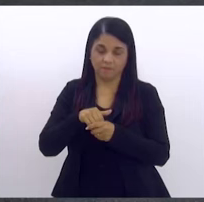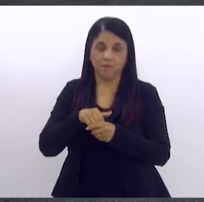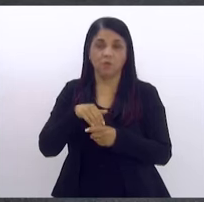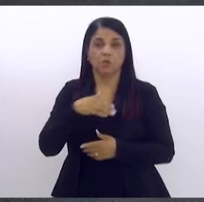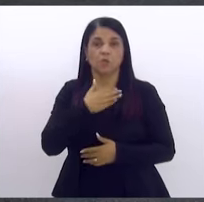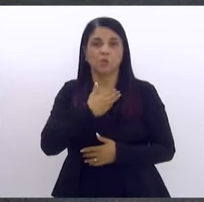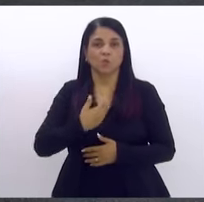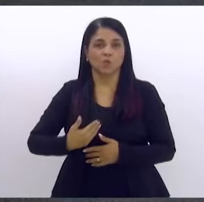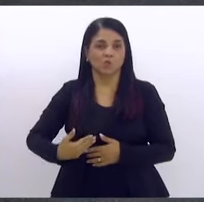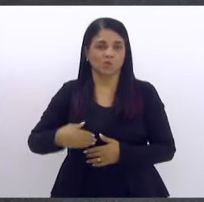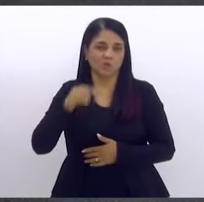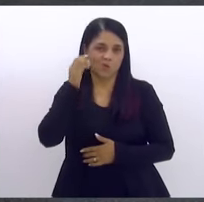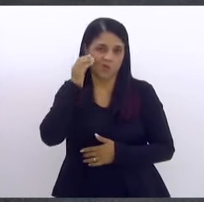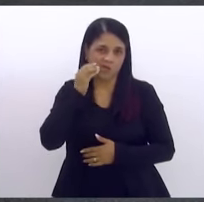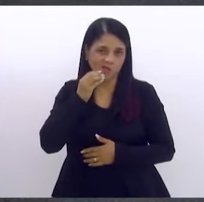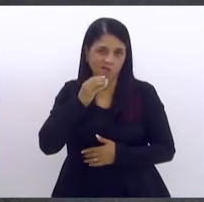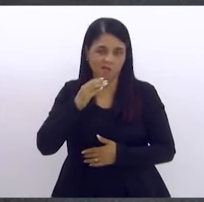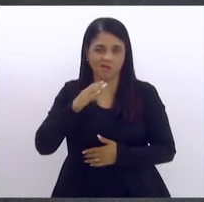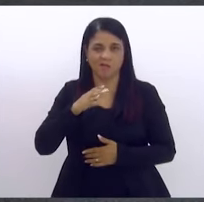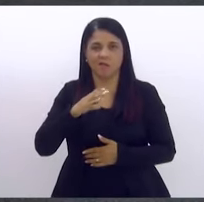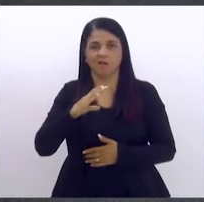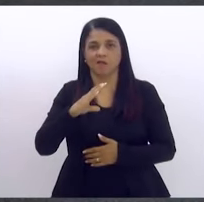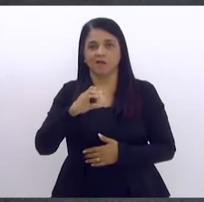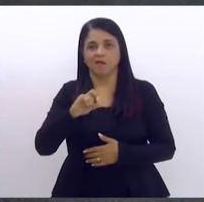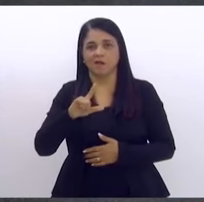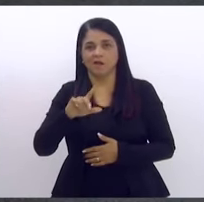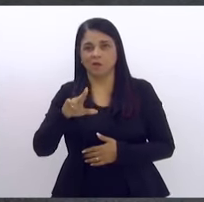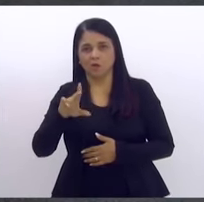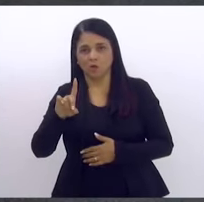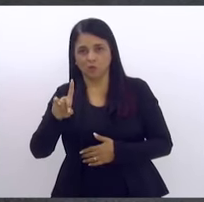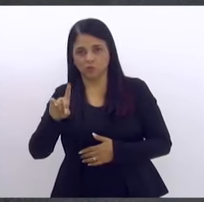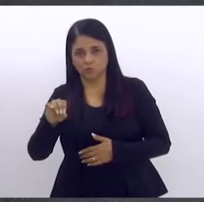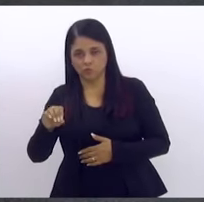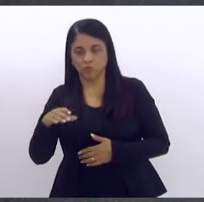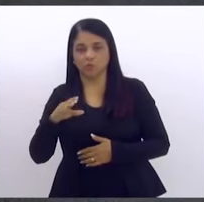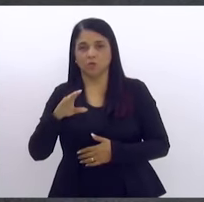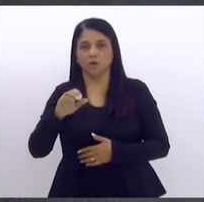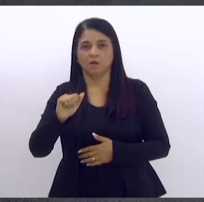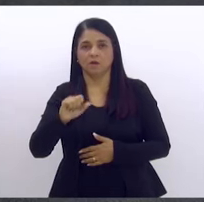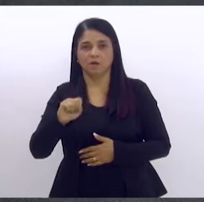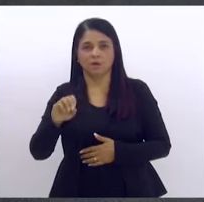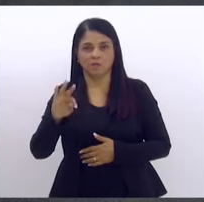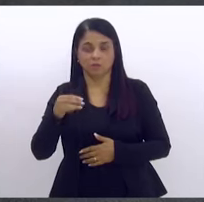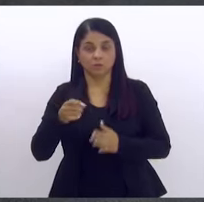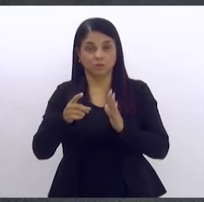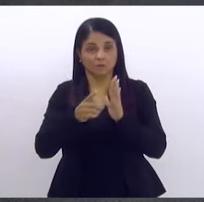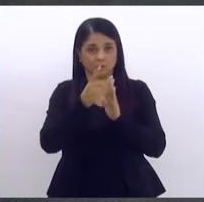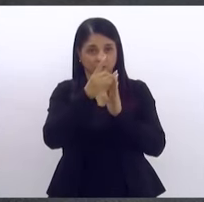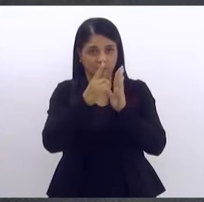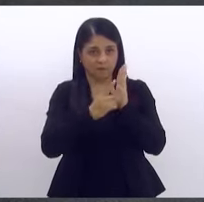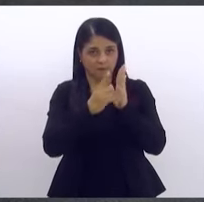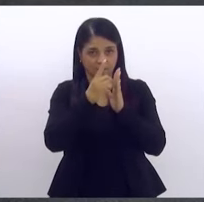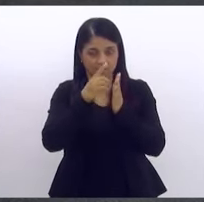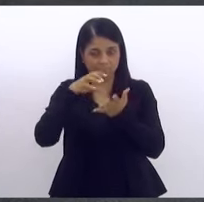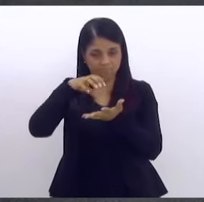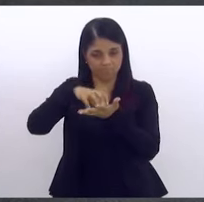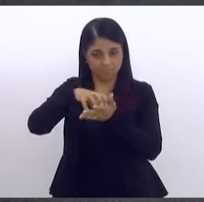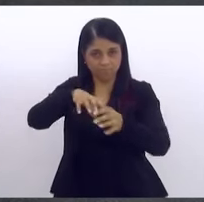governador Cláudio Castro fez um decreto de